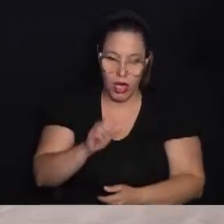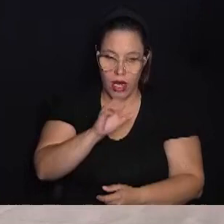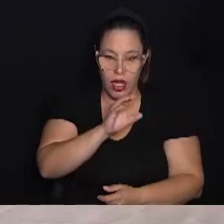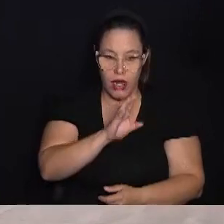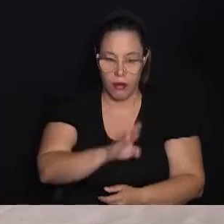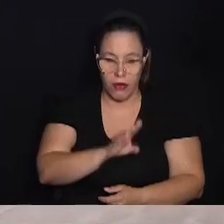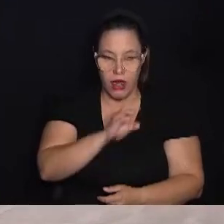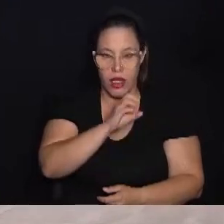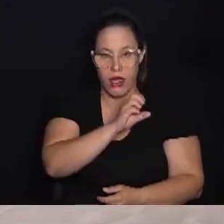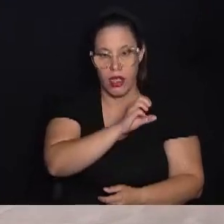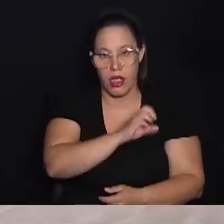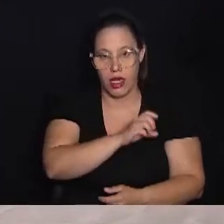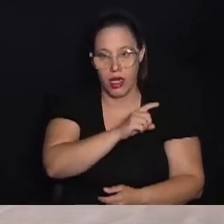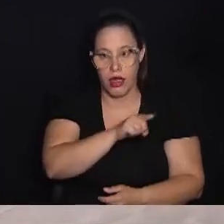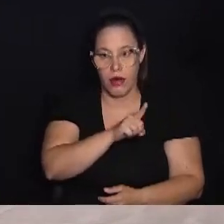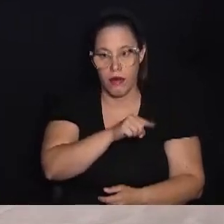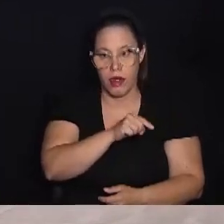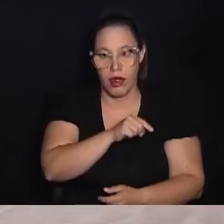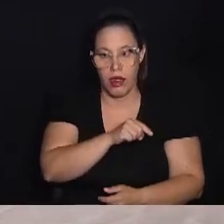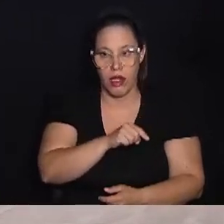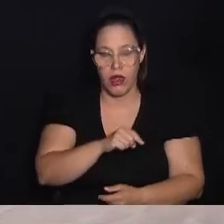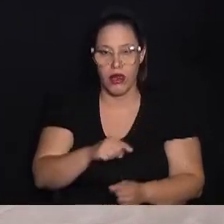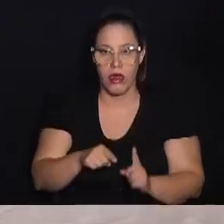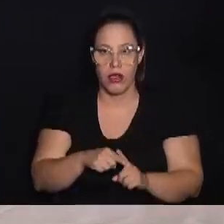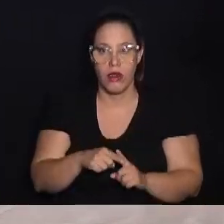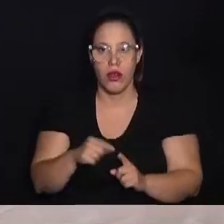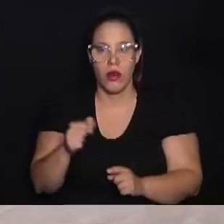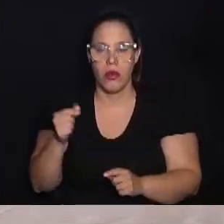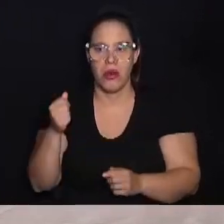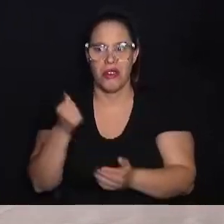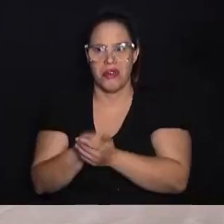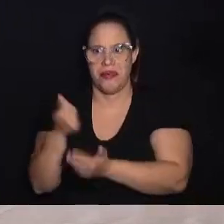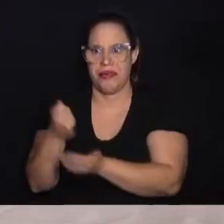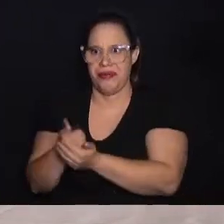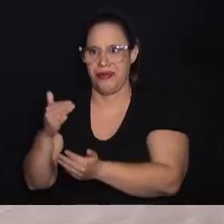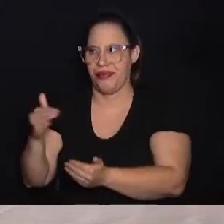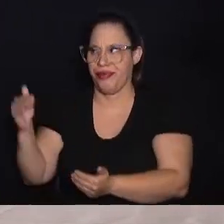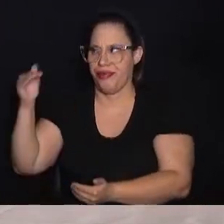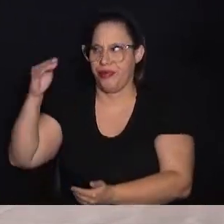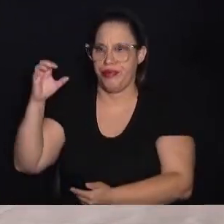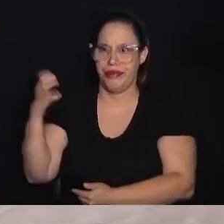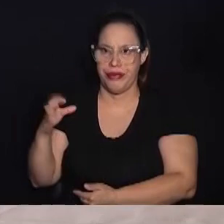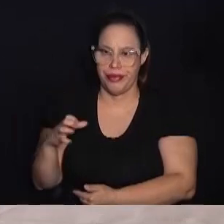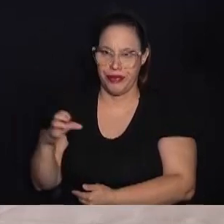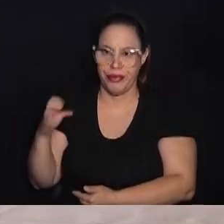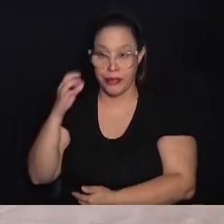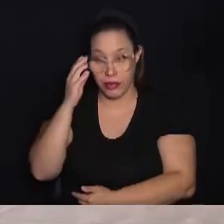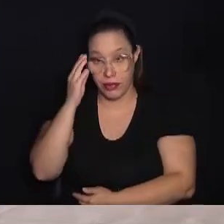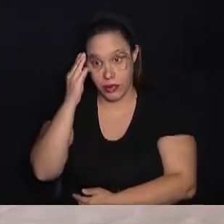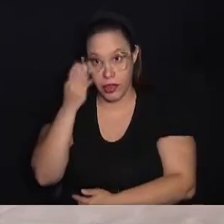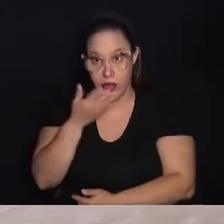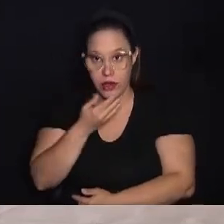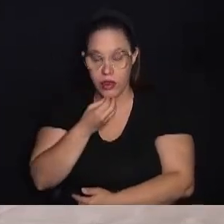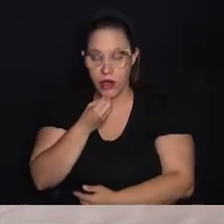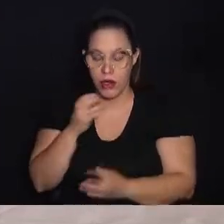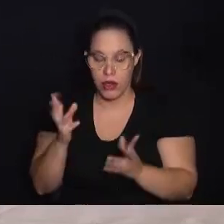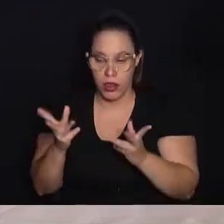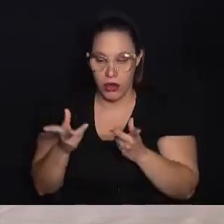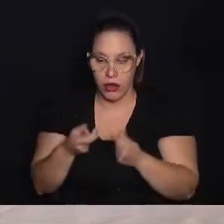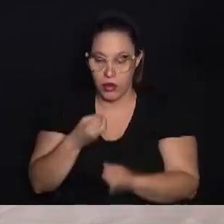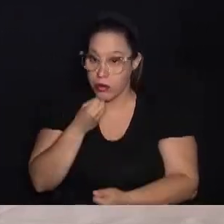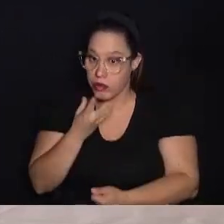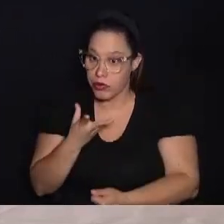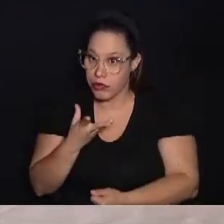B+, B, né, que são os produtos mais caros e que, em tese, têm uma qualidade melhor, e